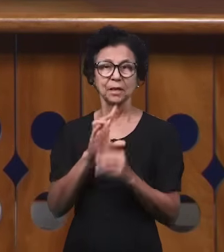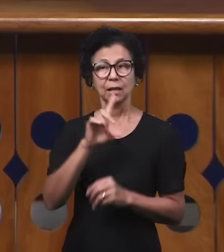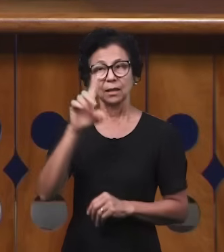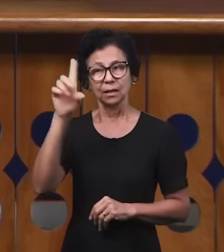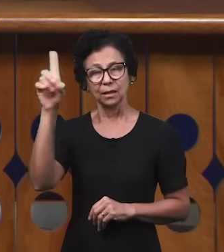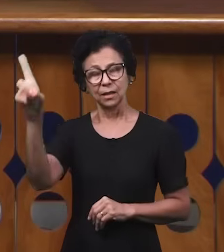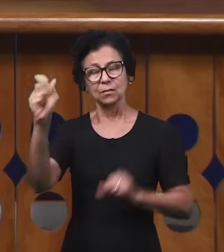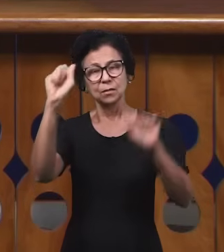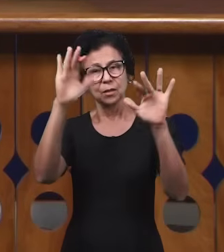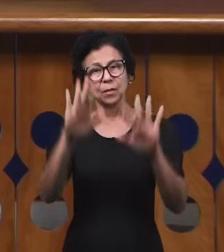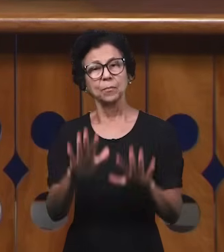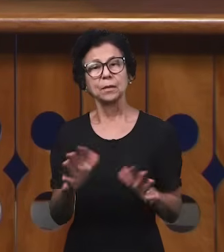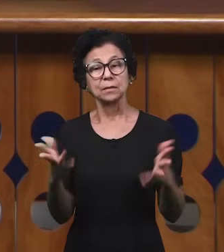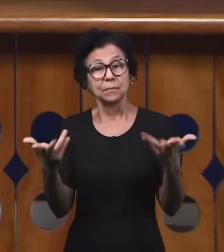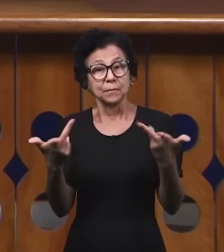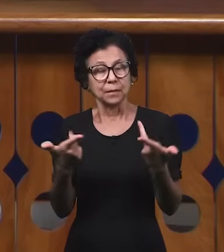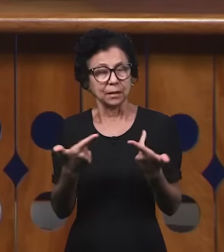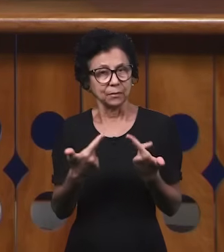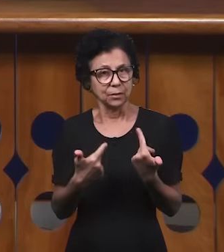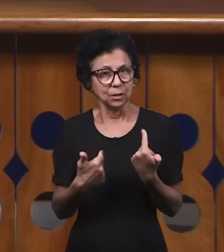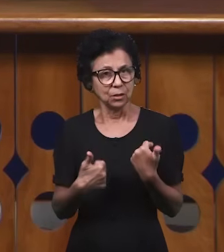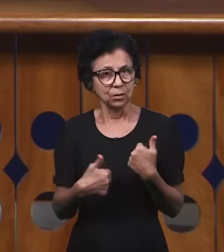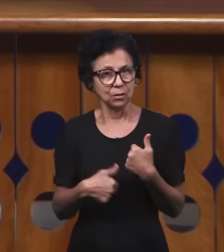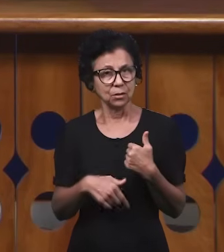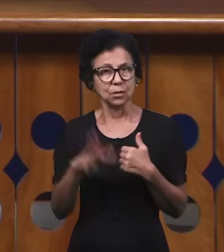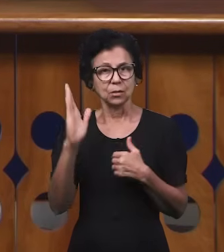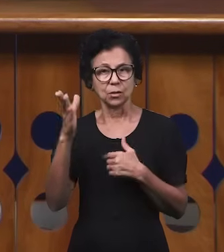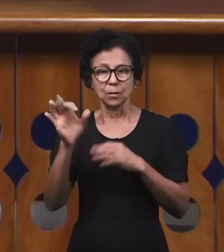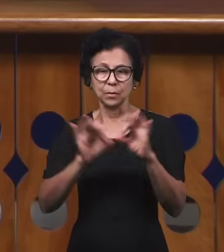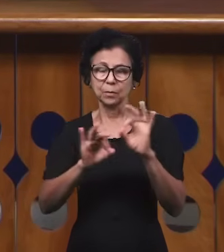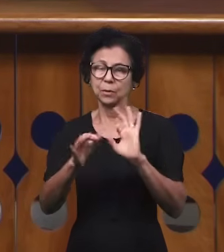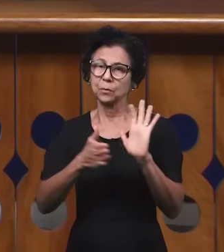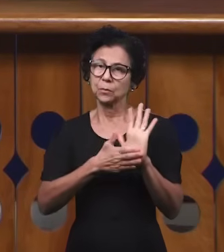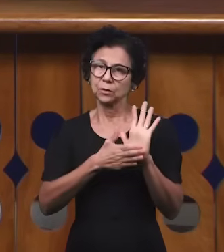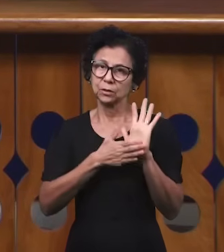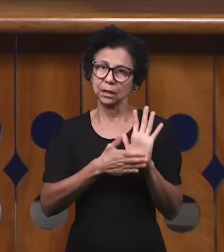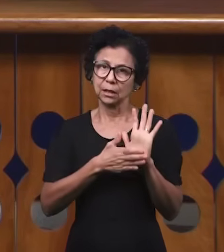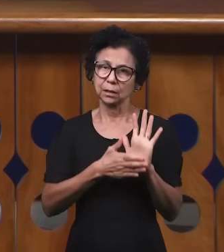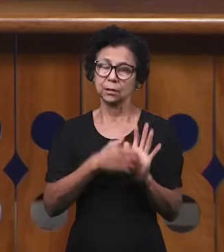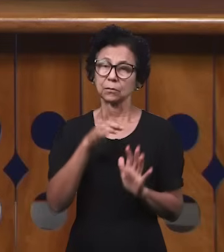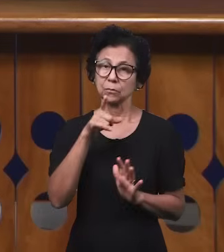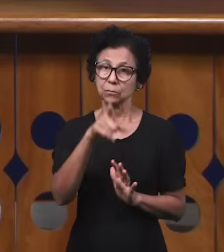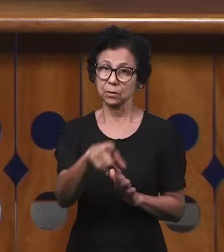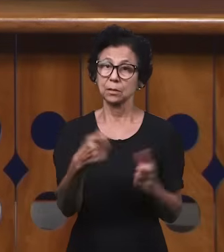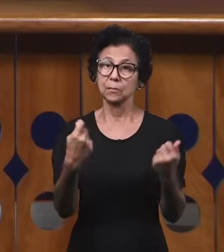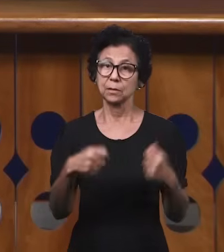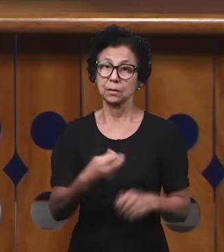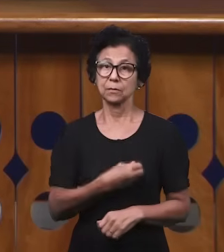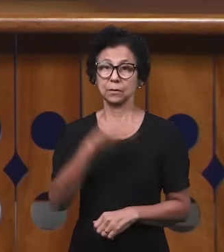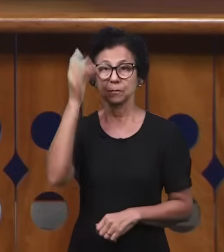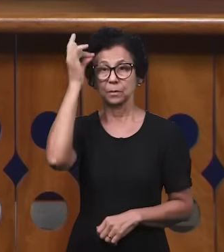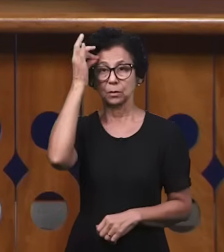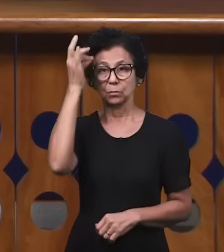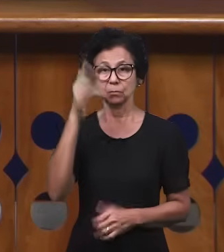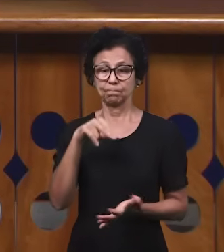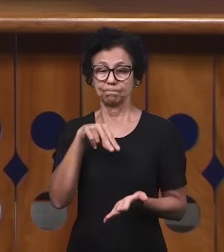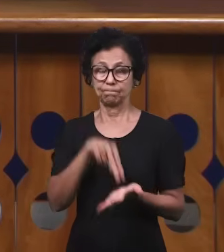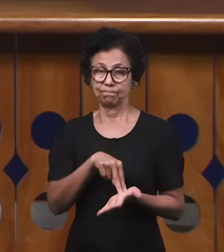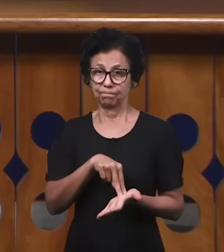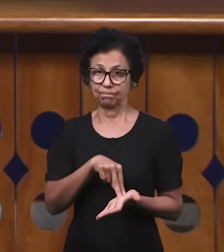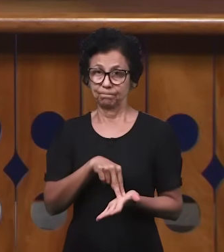irmão, meu jovem. Isso nós não podemos nem discutir. Posiciona-se espiritualmente,